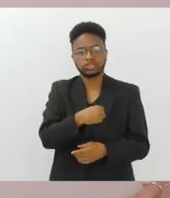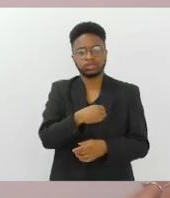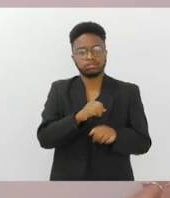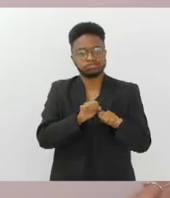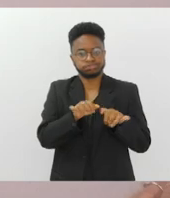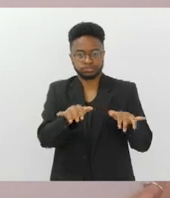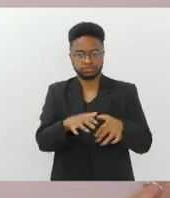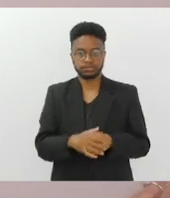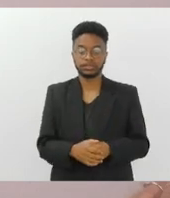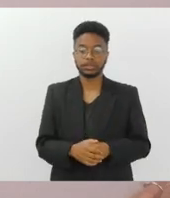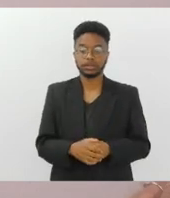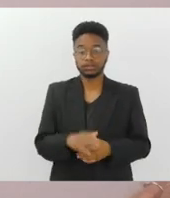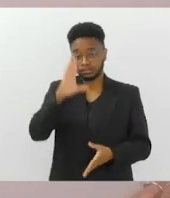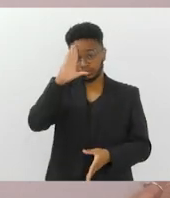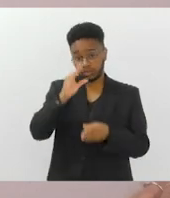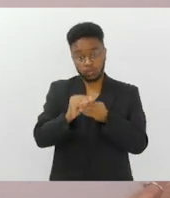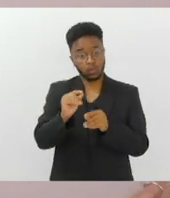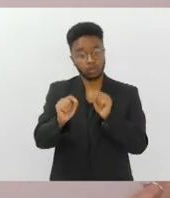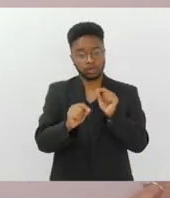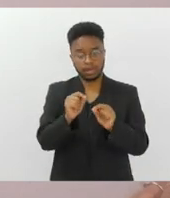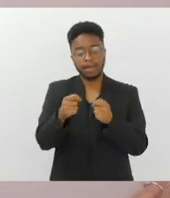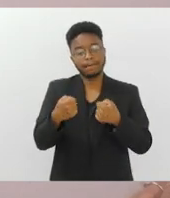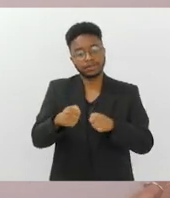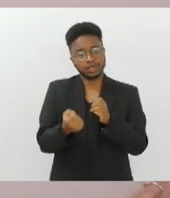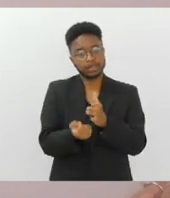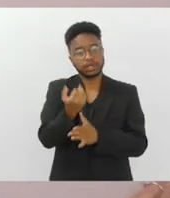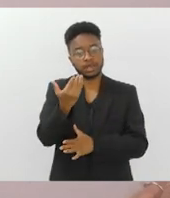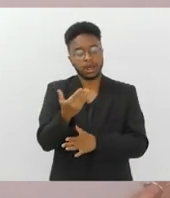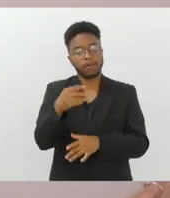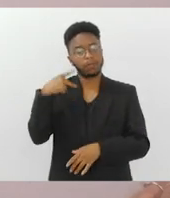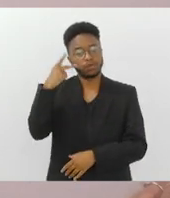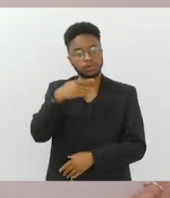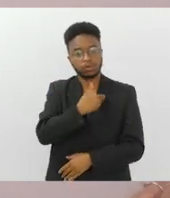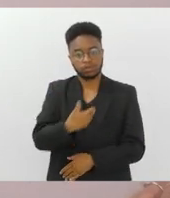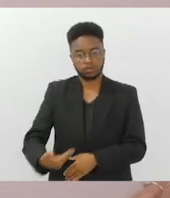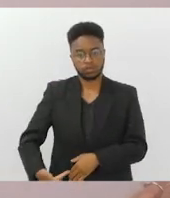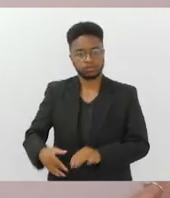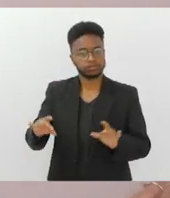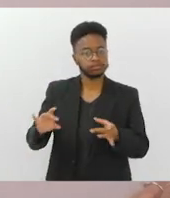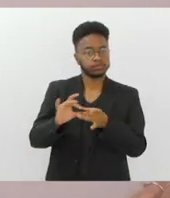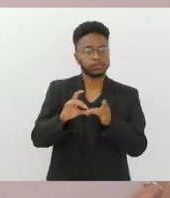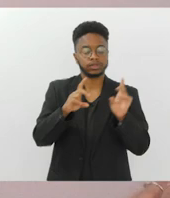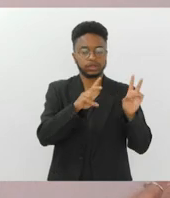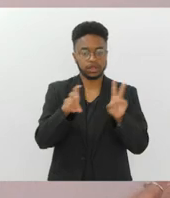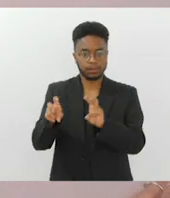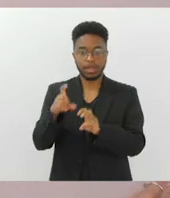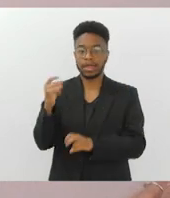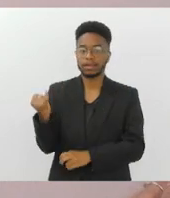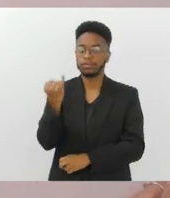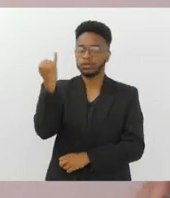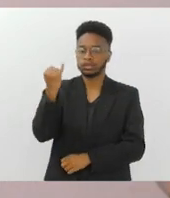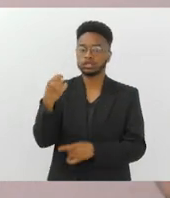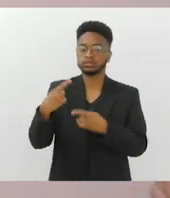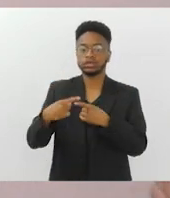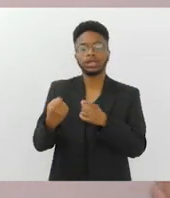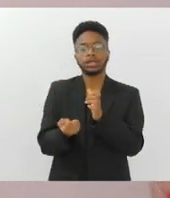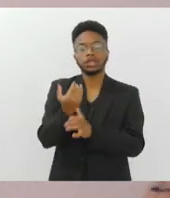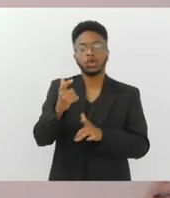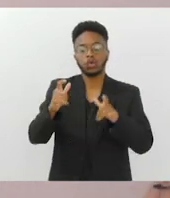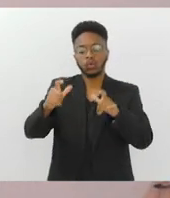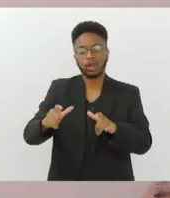Concluindo, implementar e fortalecer políticas públicas dentro dessa temática é essencial para criar um ambiente de apoio à